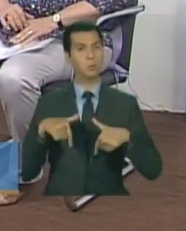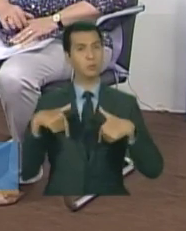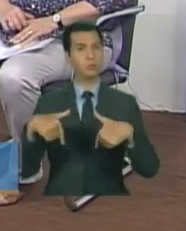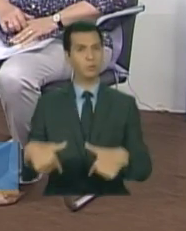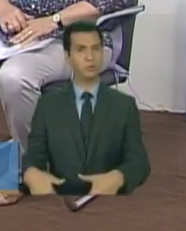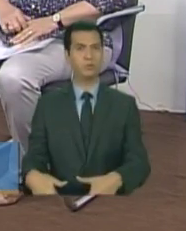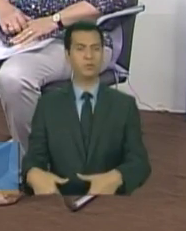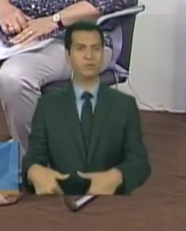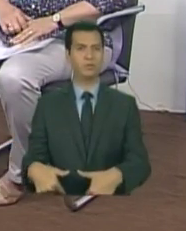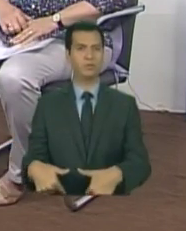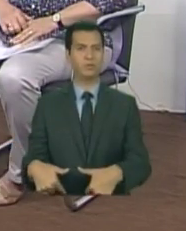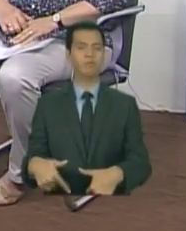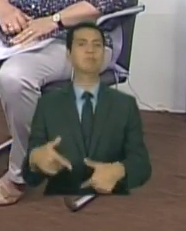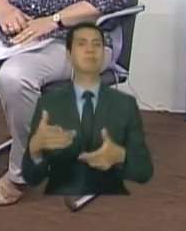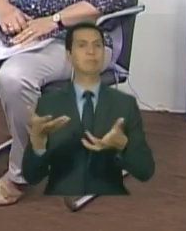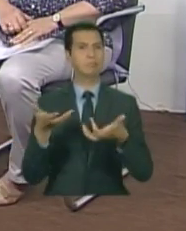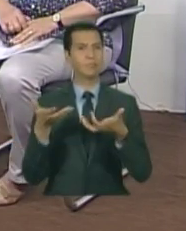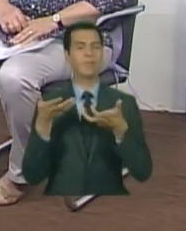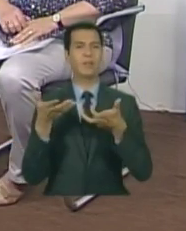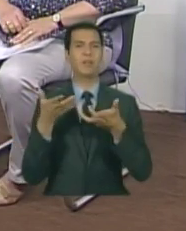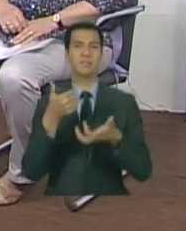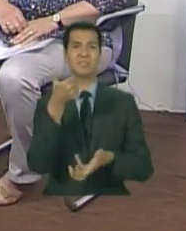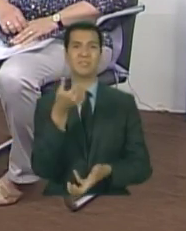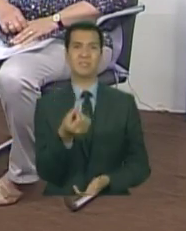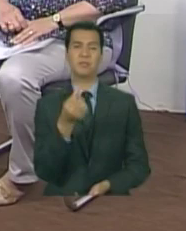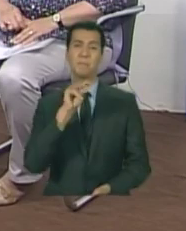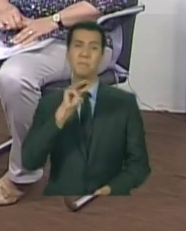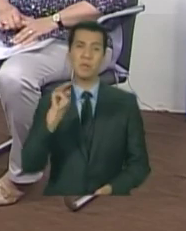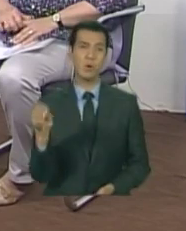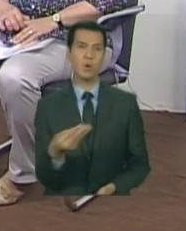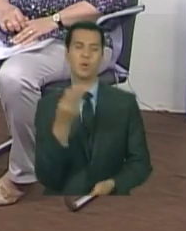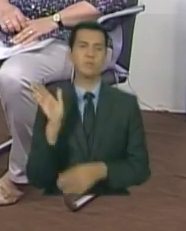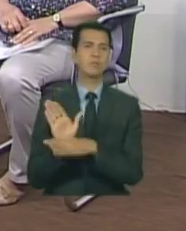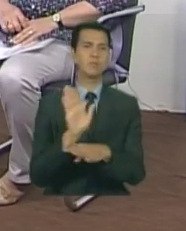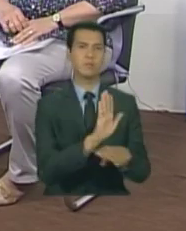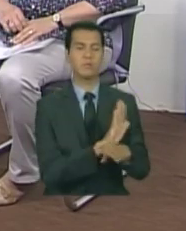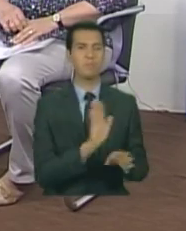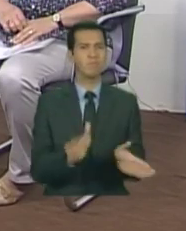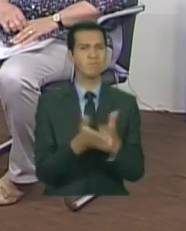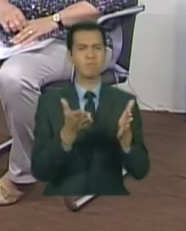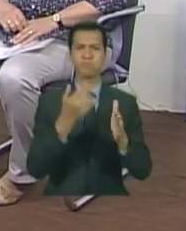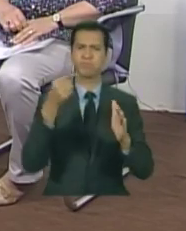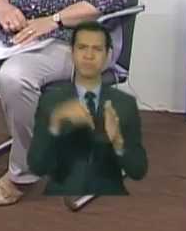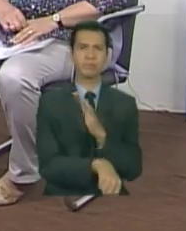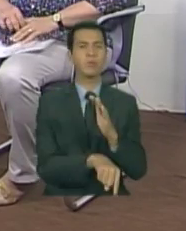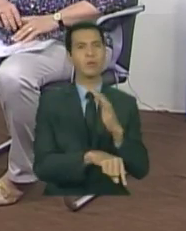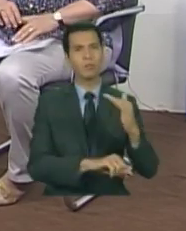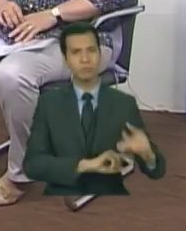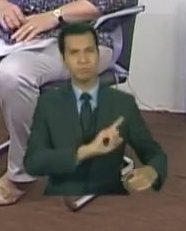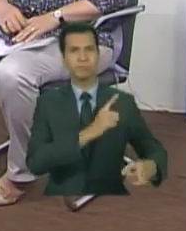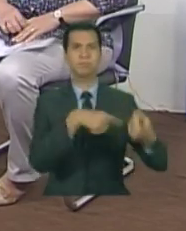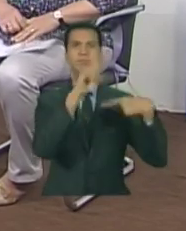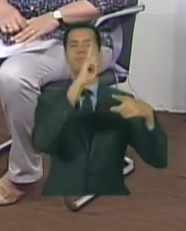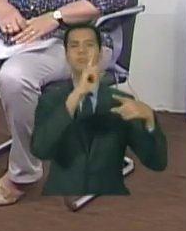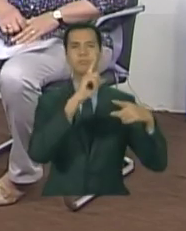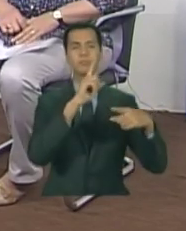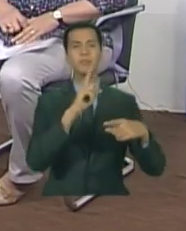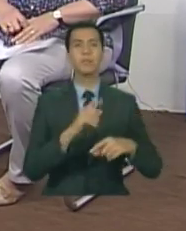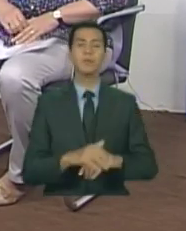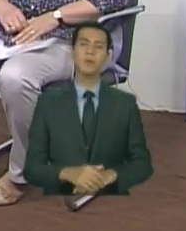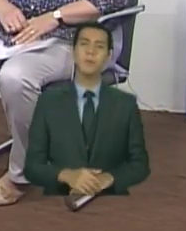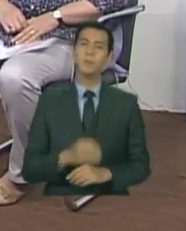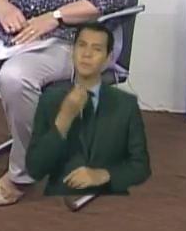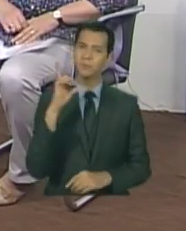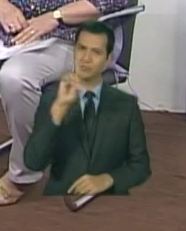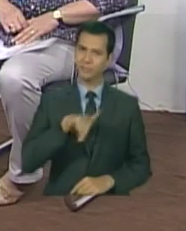desafios de tirar 16 milhões de pessoas dessa linha de extrema pobreza. Bom, Valéria, bom dia, obrigada pela sua